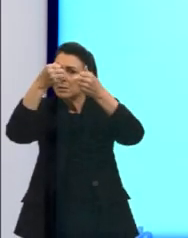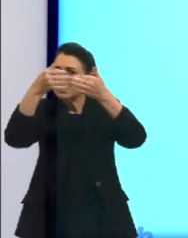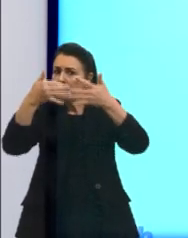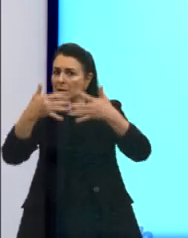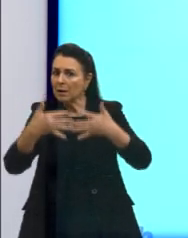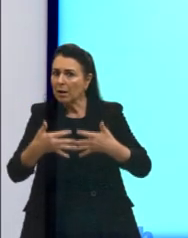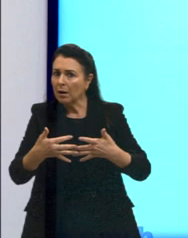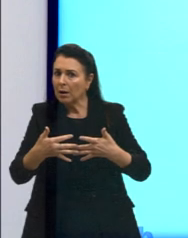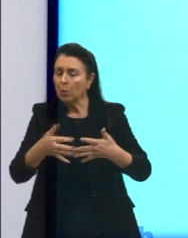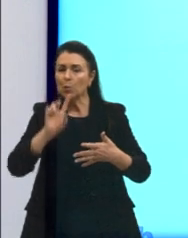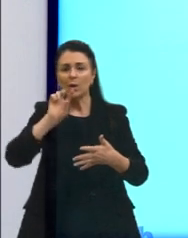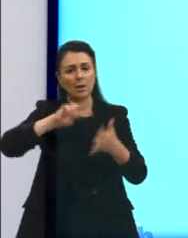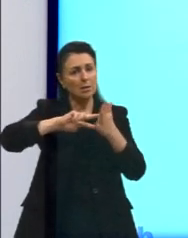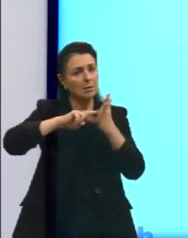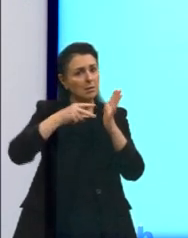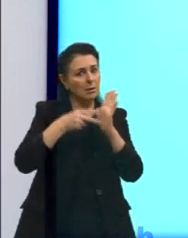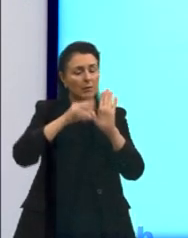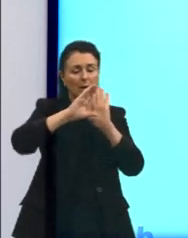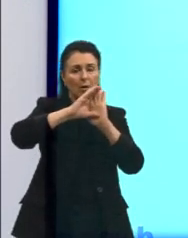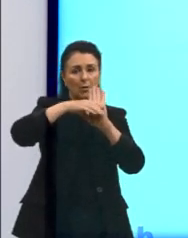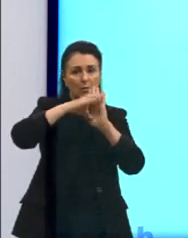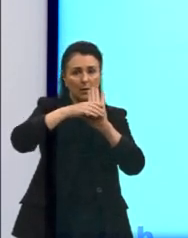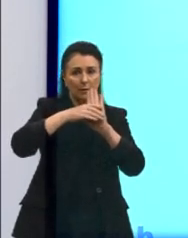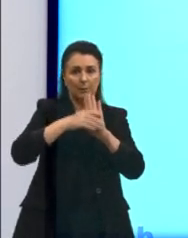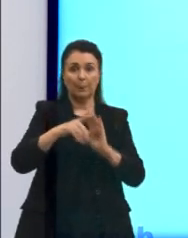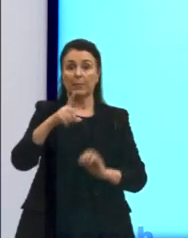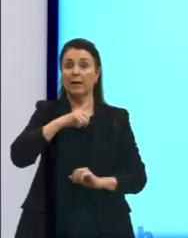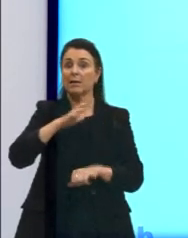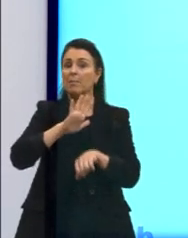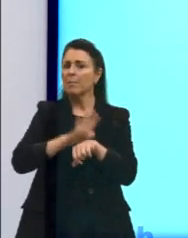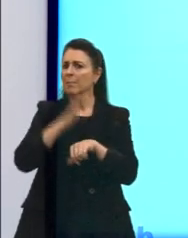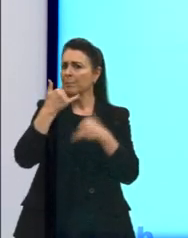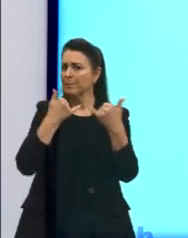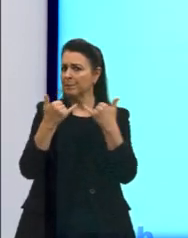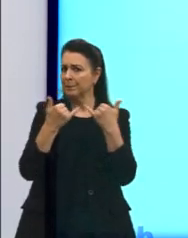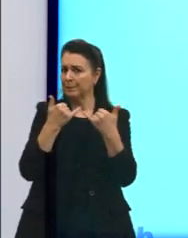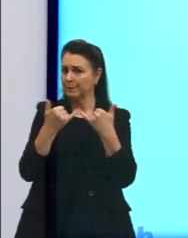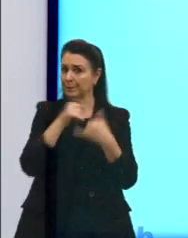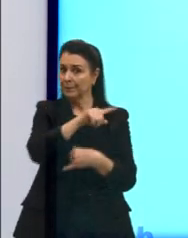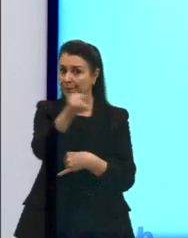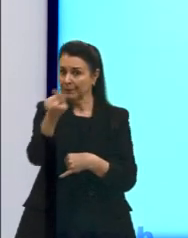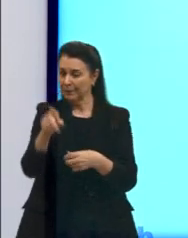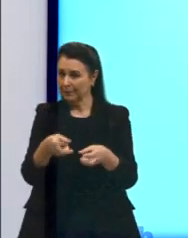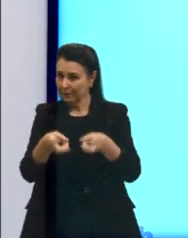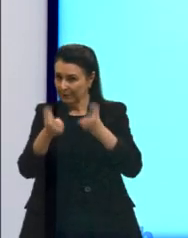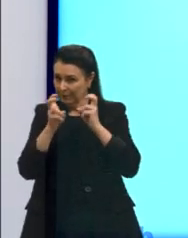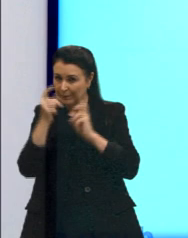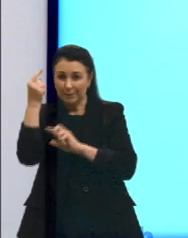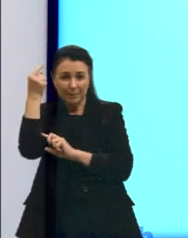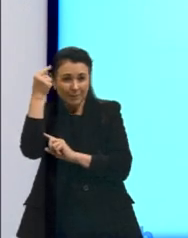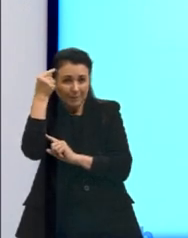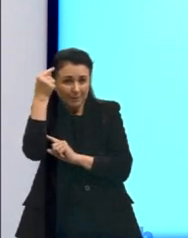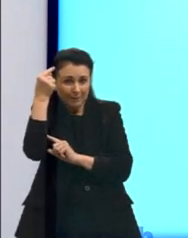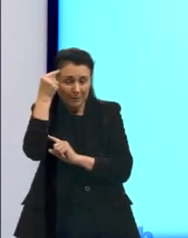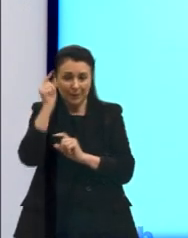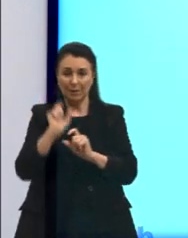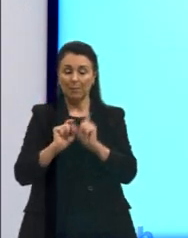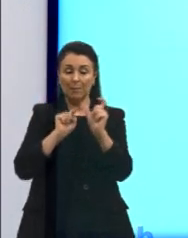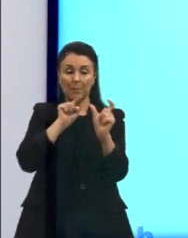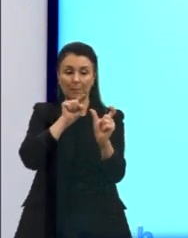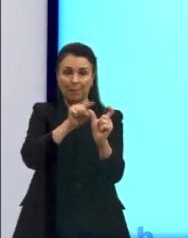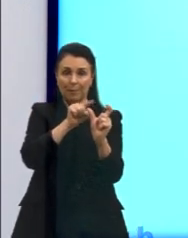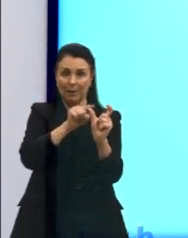que que é esse signo linguístico eu e o por exemplo para vocês vamos pensar na